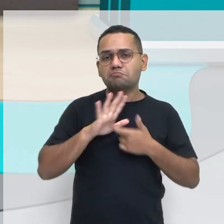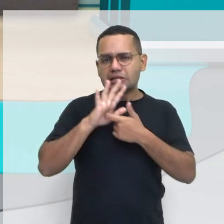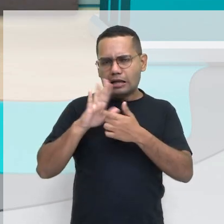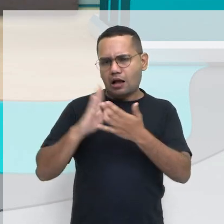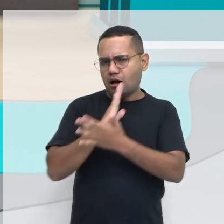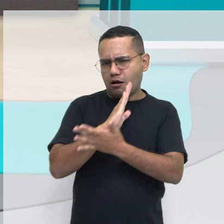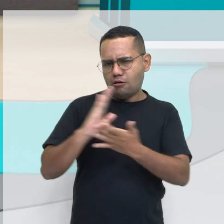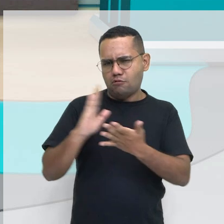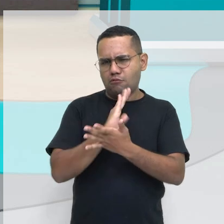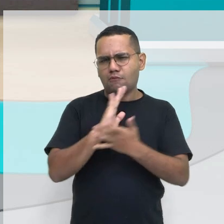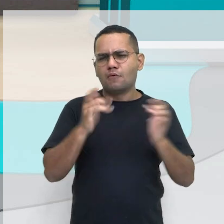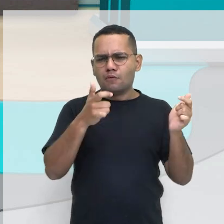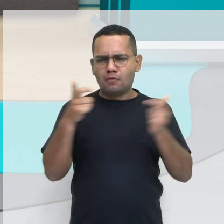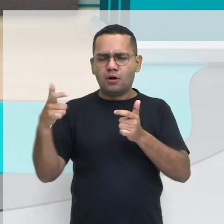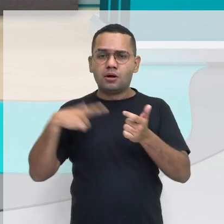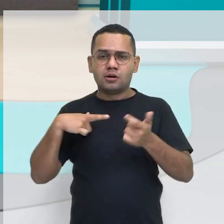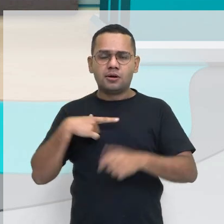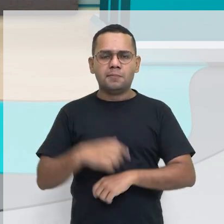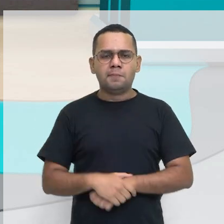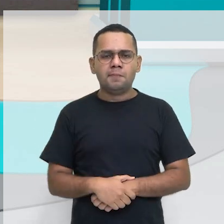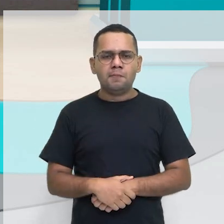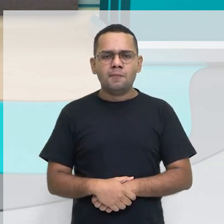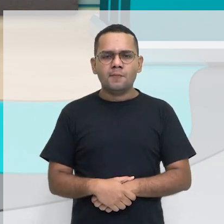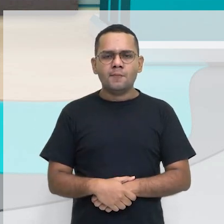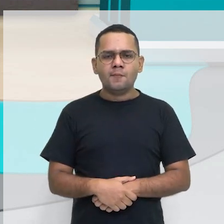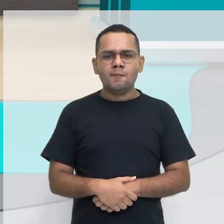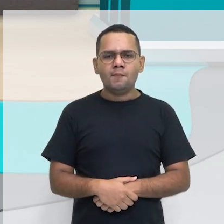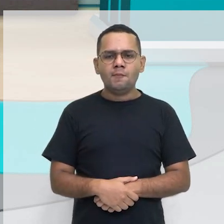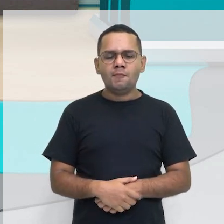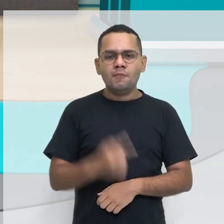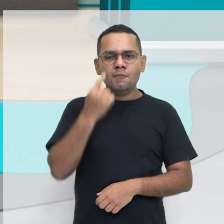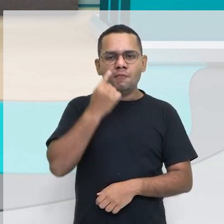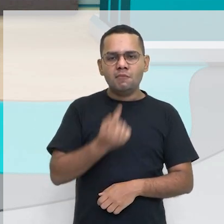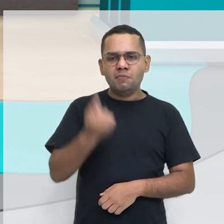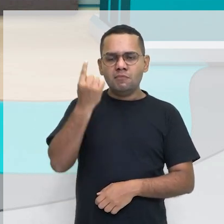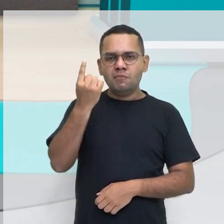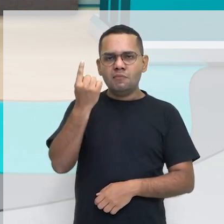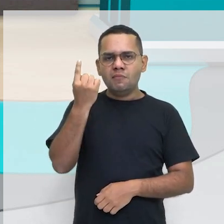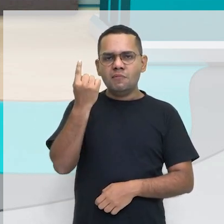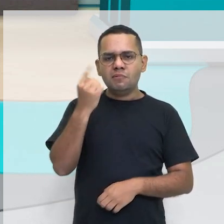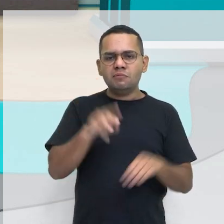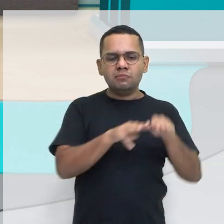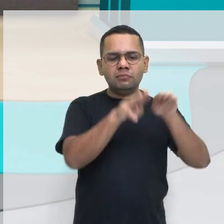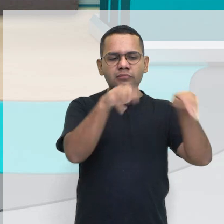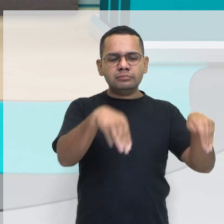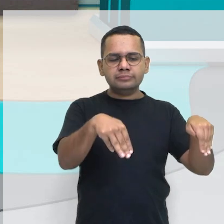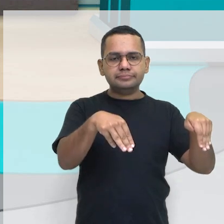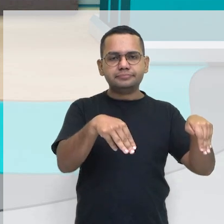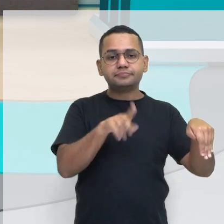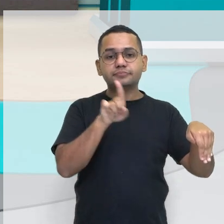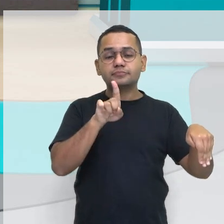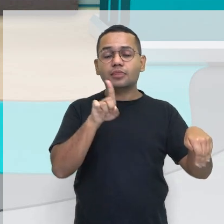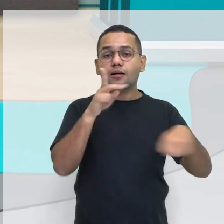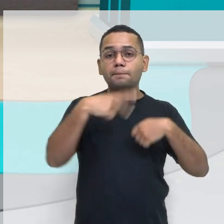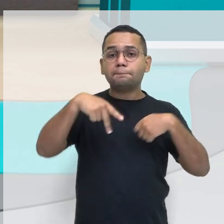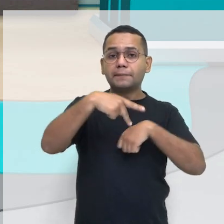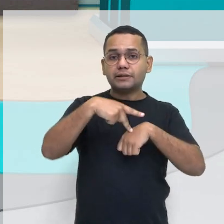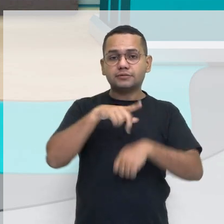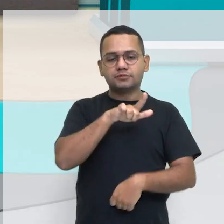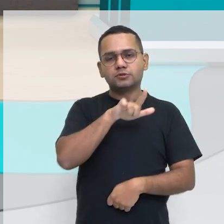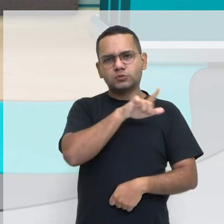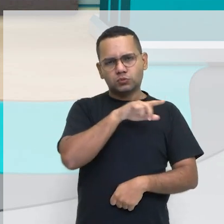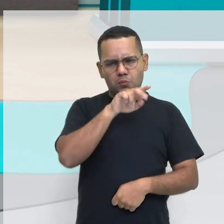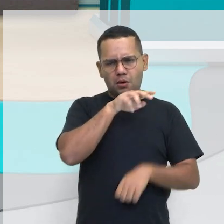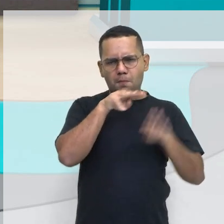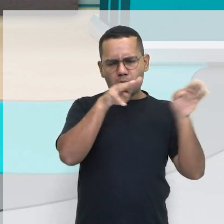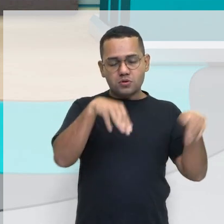onde acontece a arte, ou seja, espaços sociais da arte. Aqui nós temos os museus, aqui o Museu do Louvre e galerias,